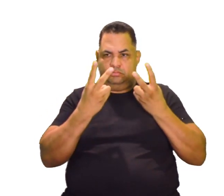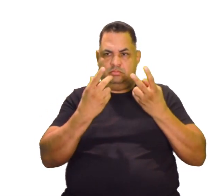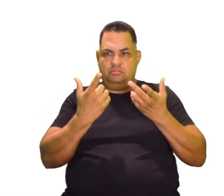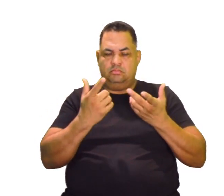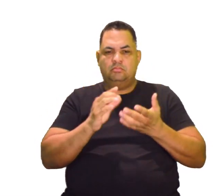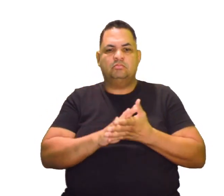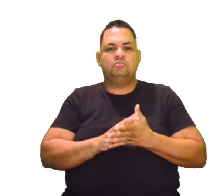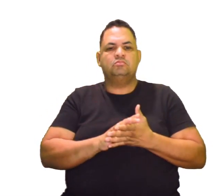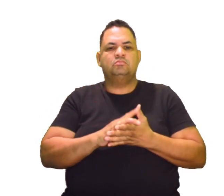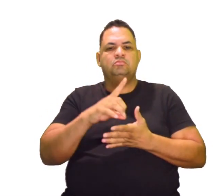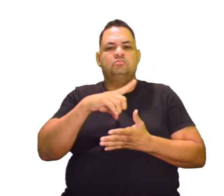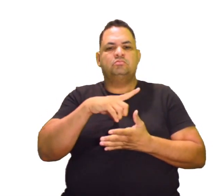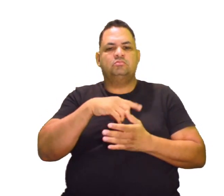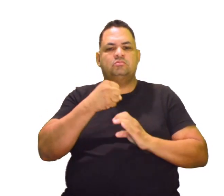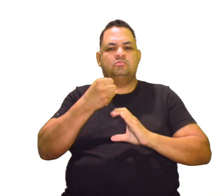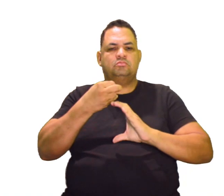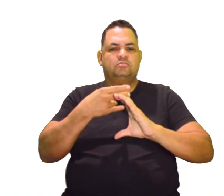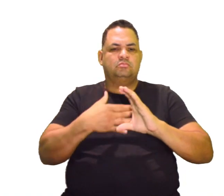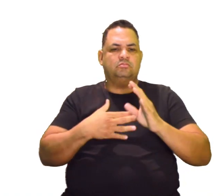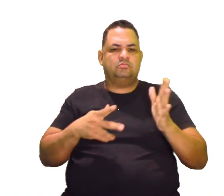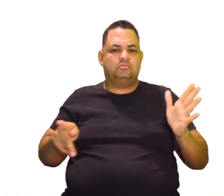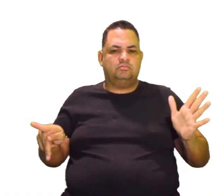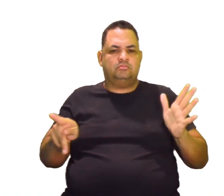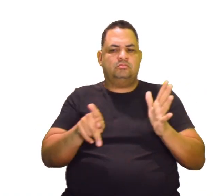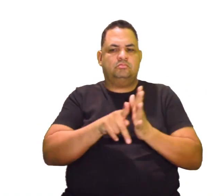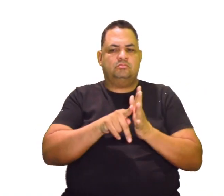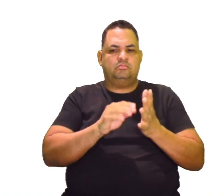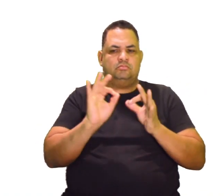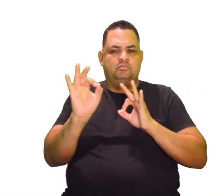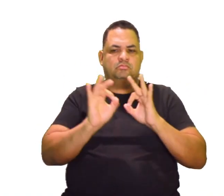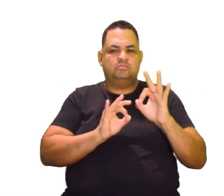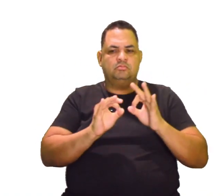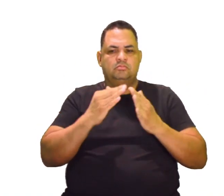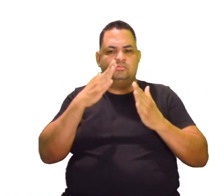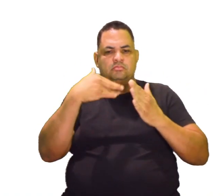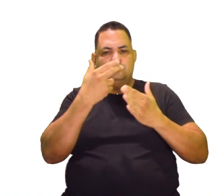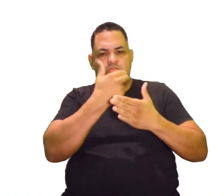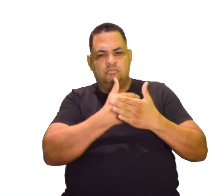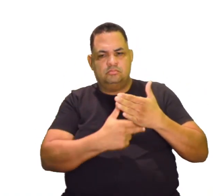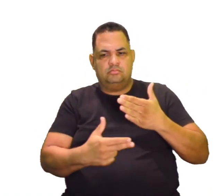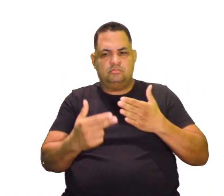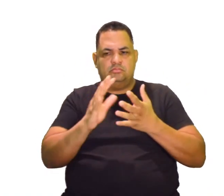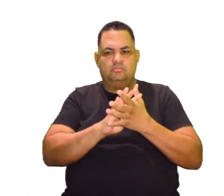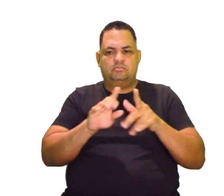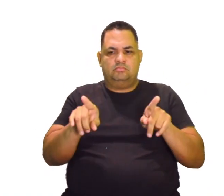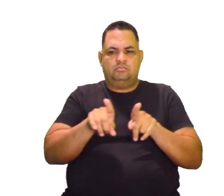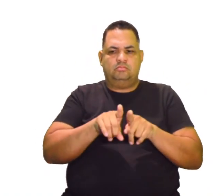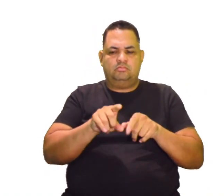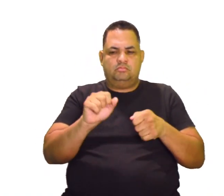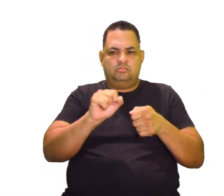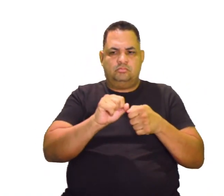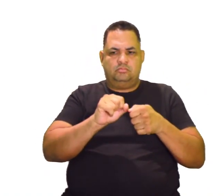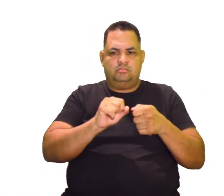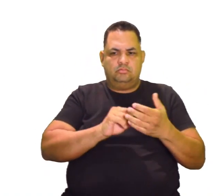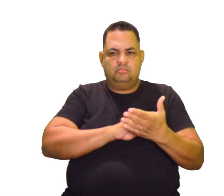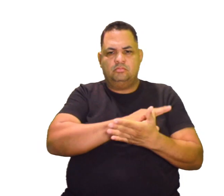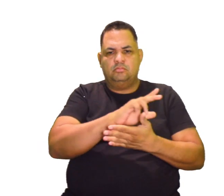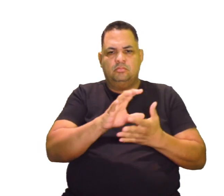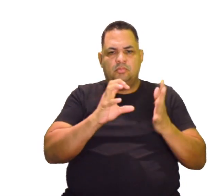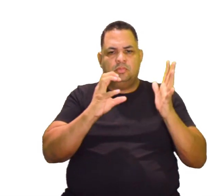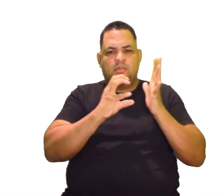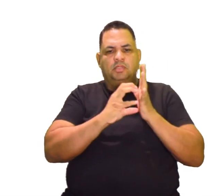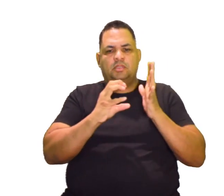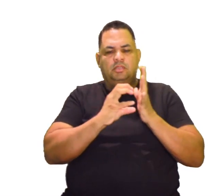eles, né, têm ali características próprias da forma de pintar, desenhar, também faziam muitos desenhos